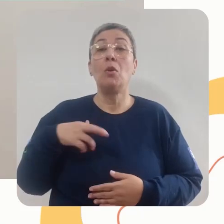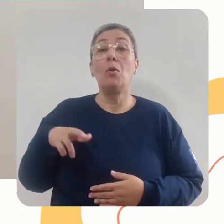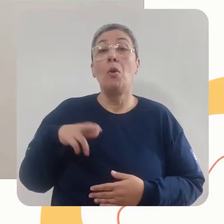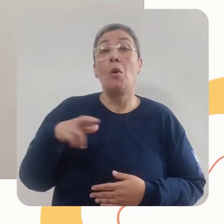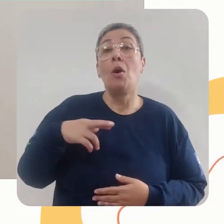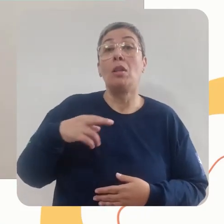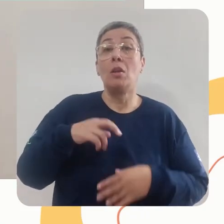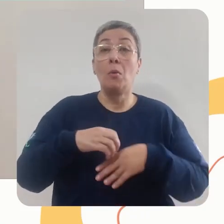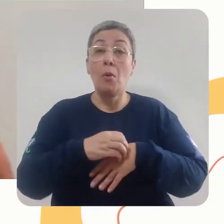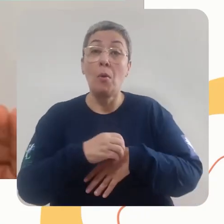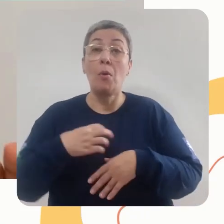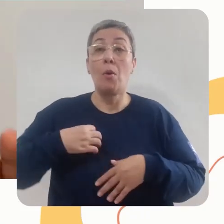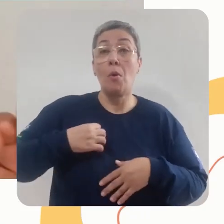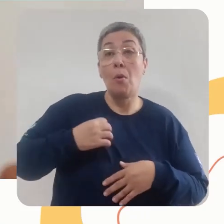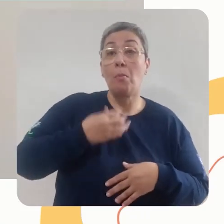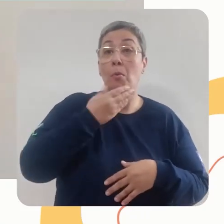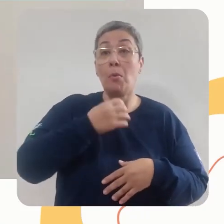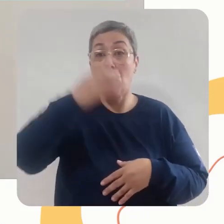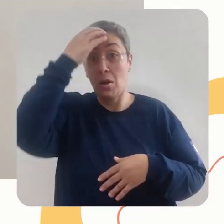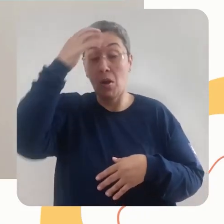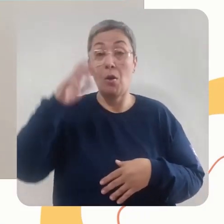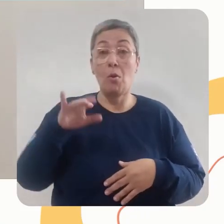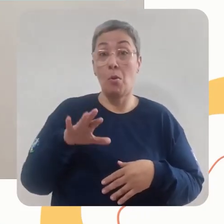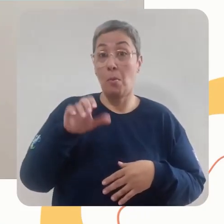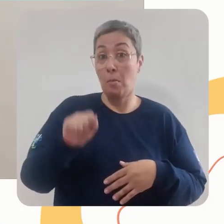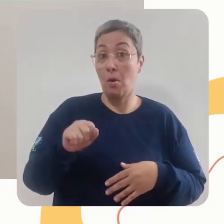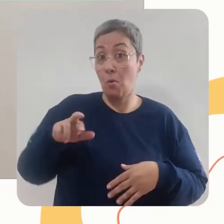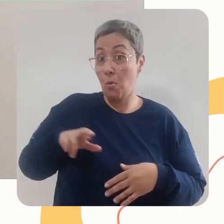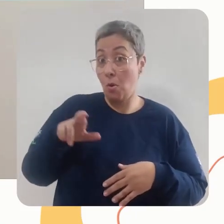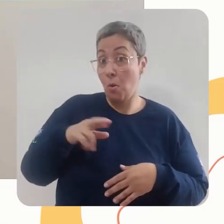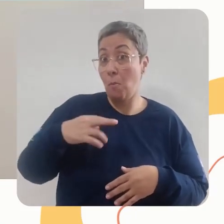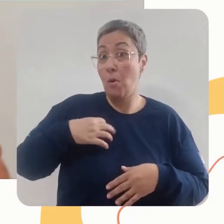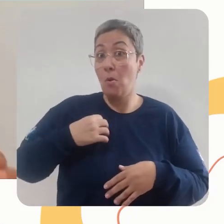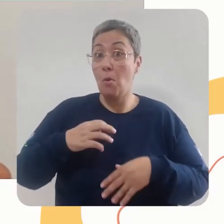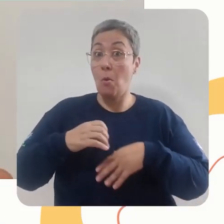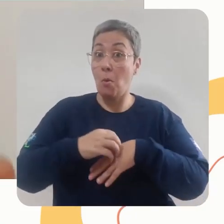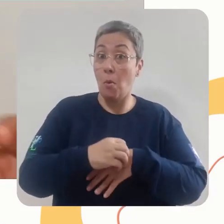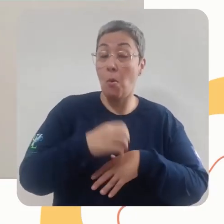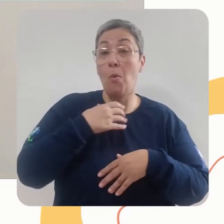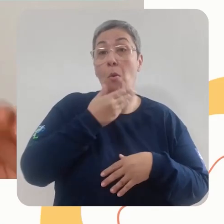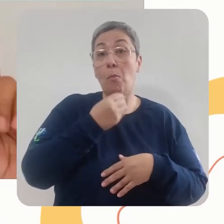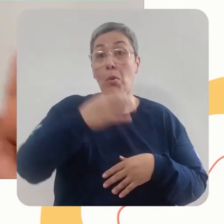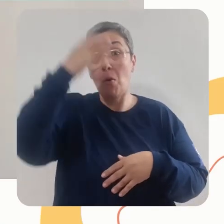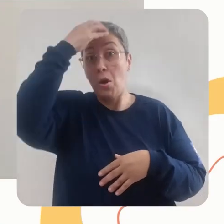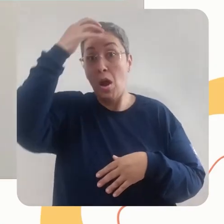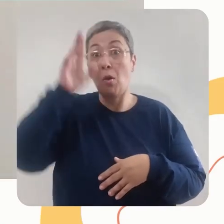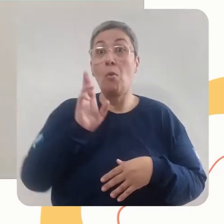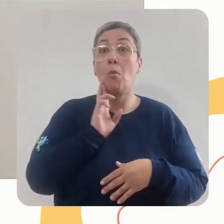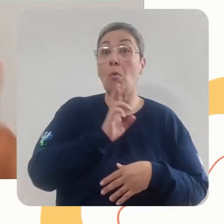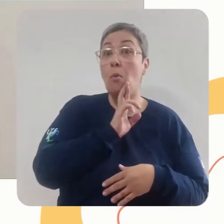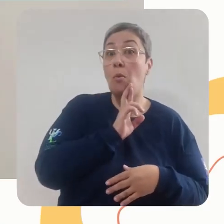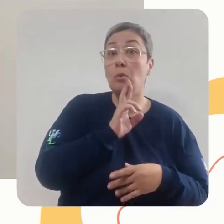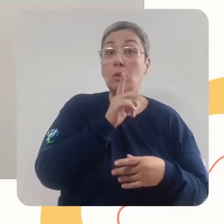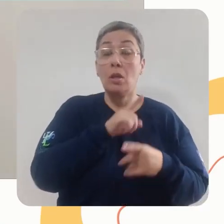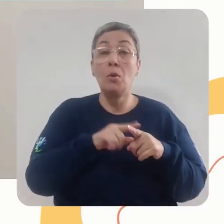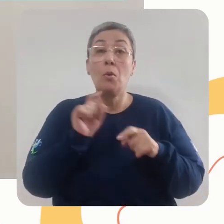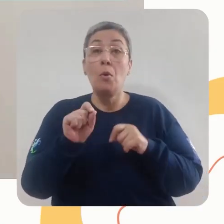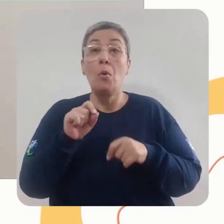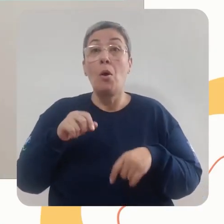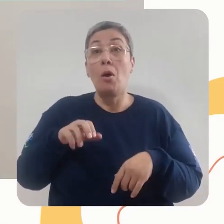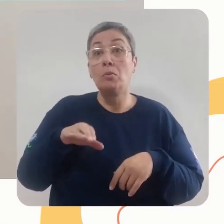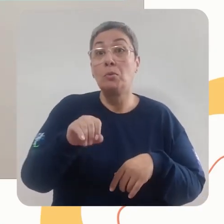O rato roeu a roupa do rei de Roma. O rato roeu a roupa do rei da Rússia. O